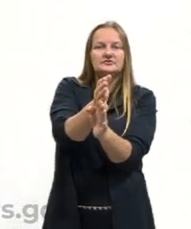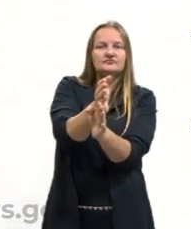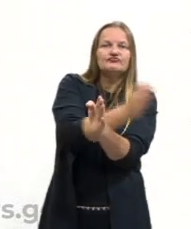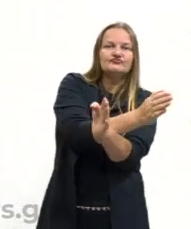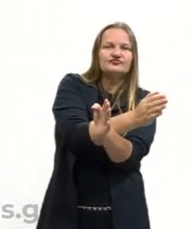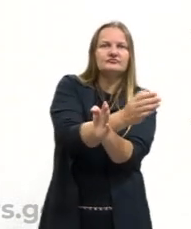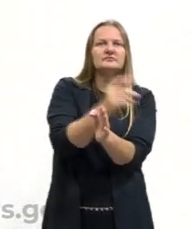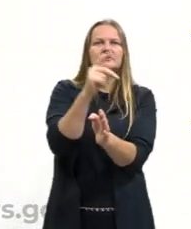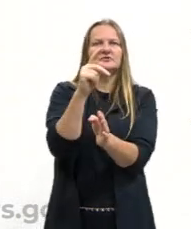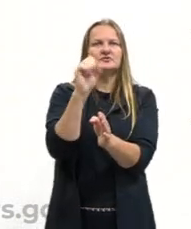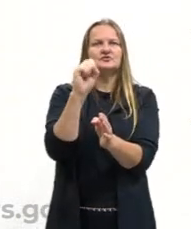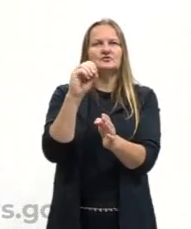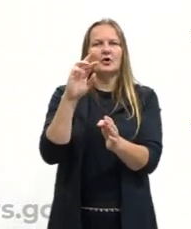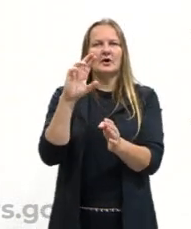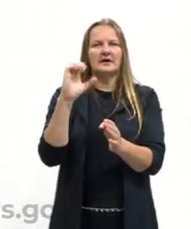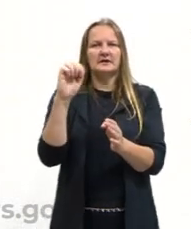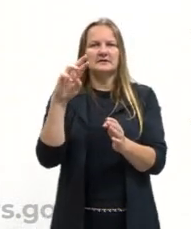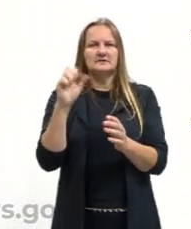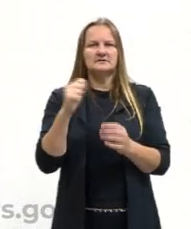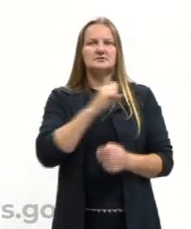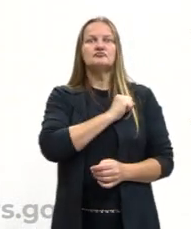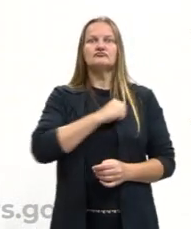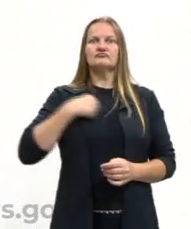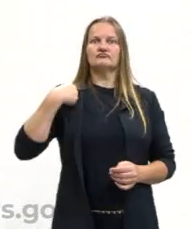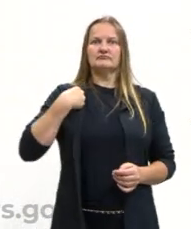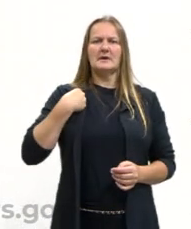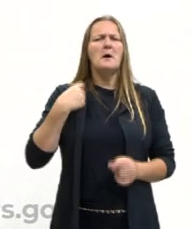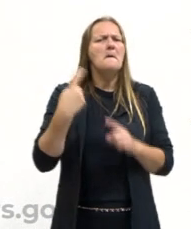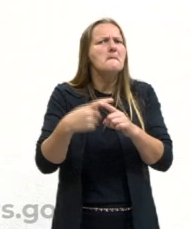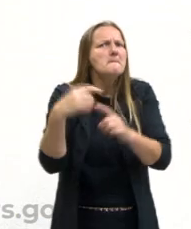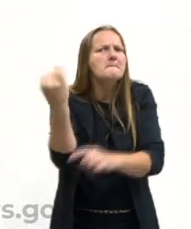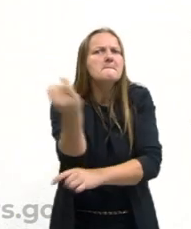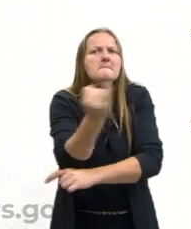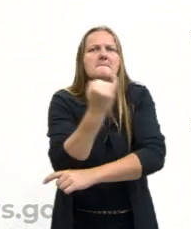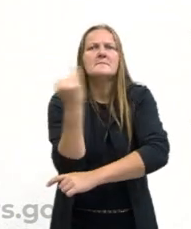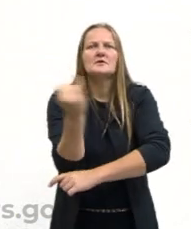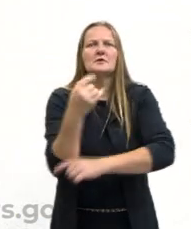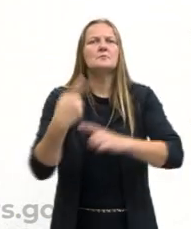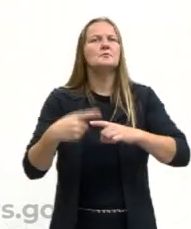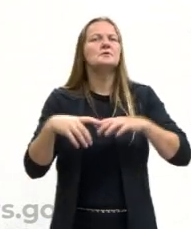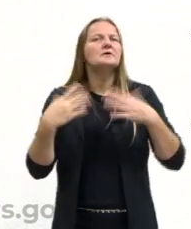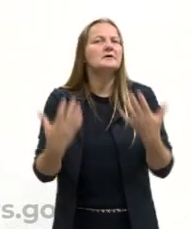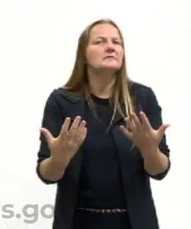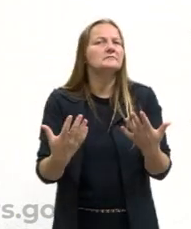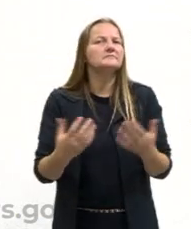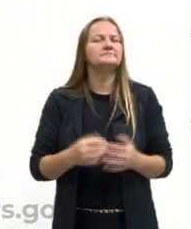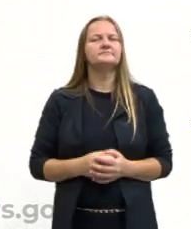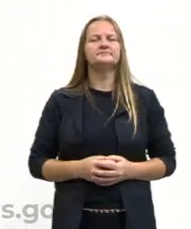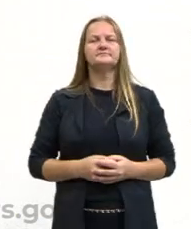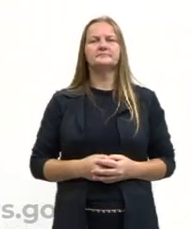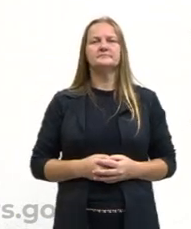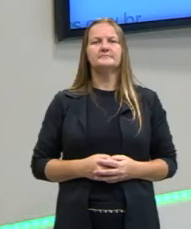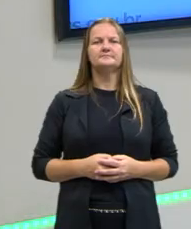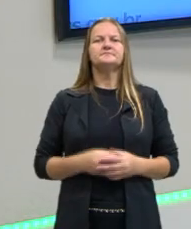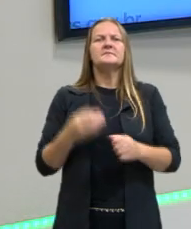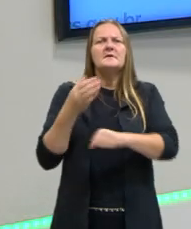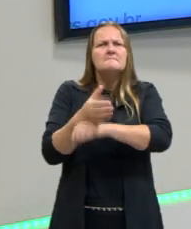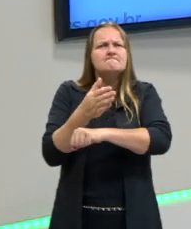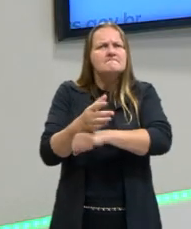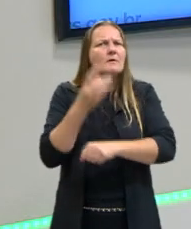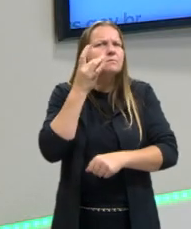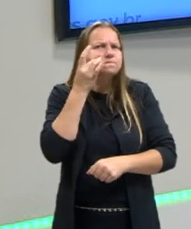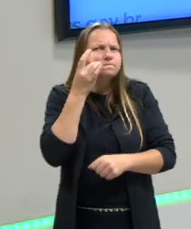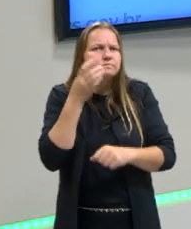Sócrates ele faz essa divisão e por quê que é tão importante vamos tentar e o que que é tão importante a presença